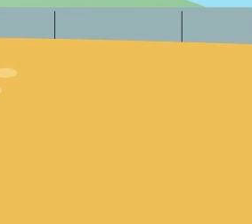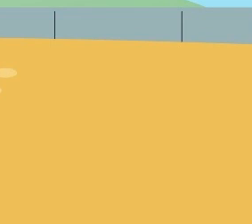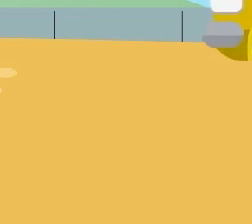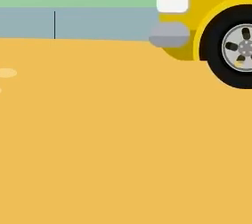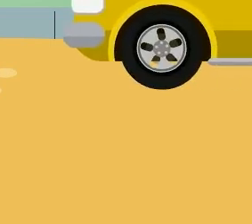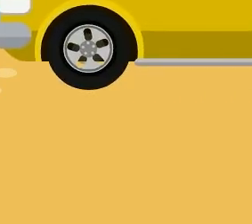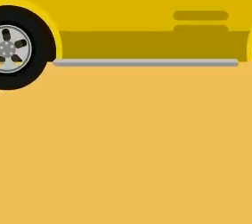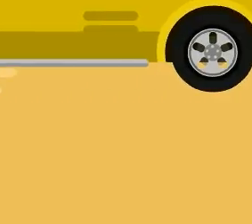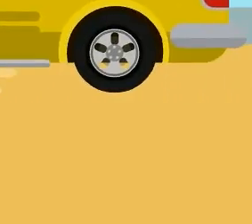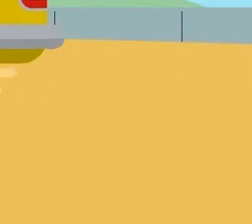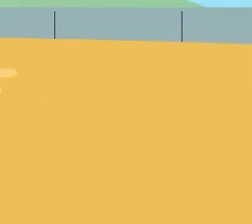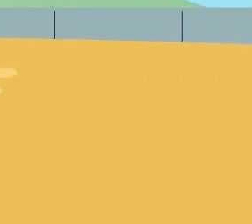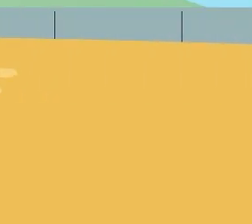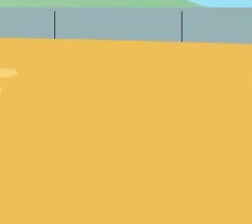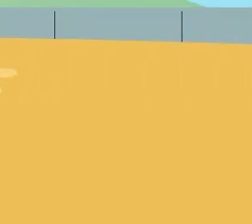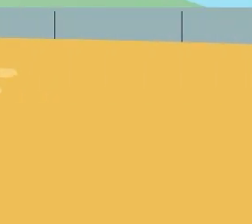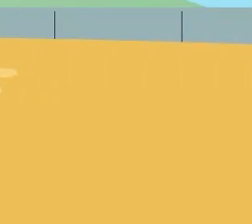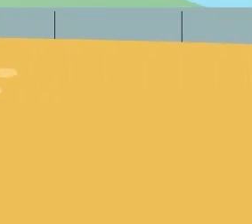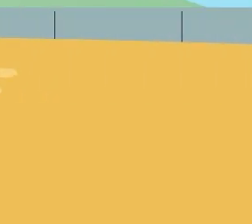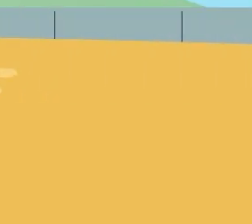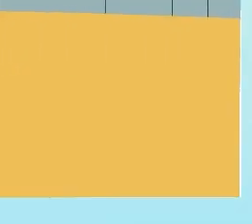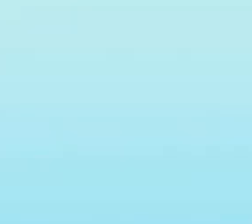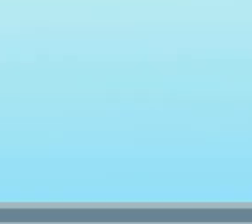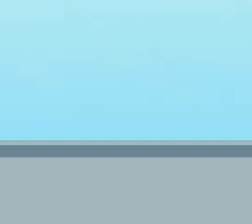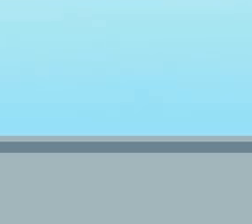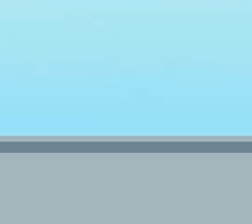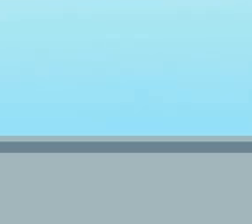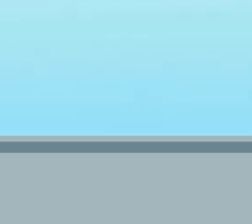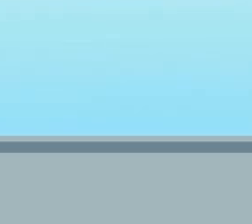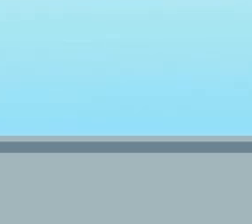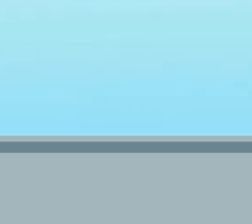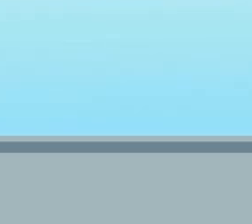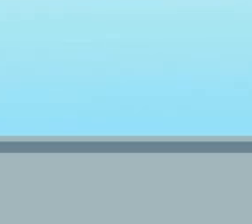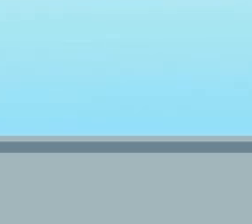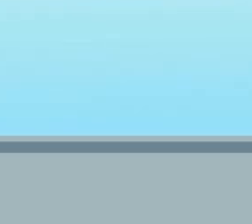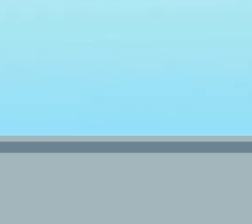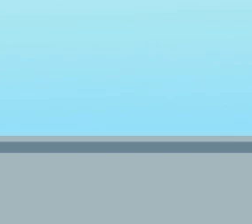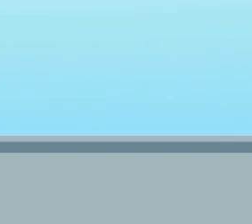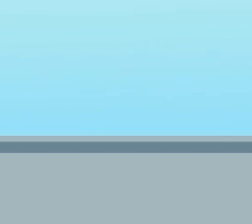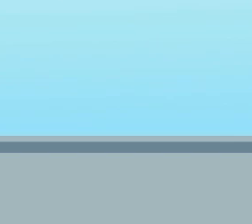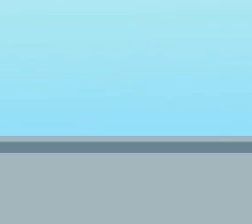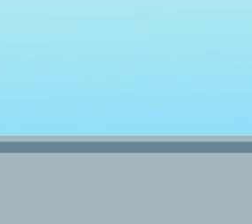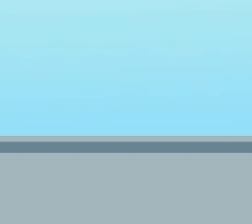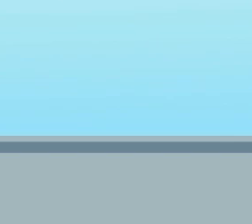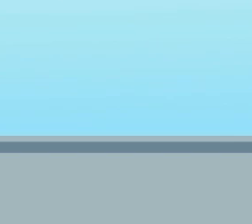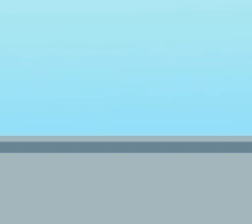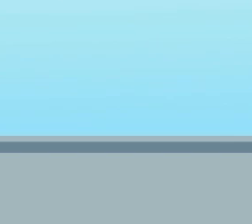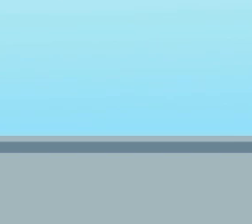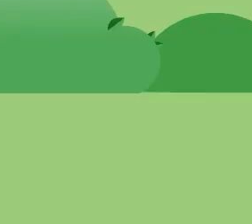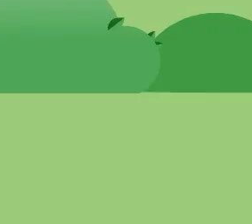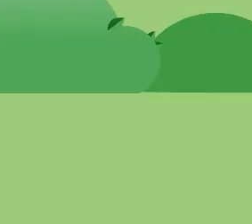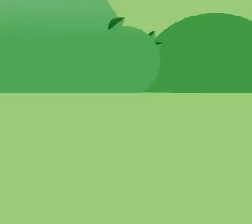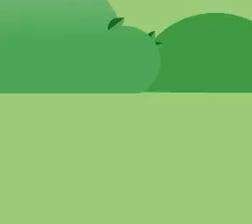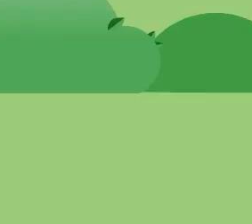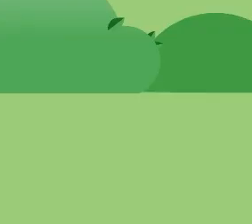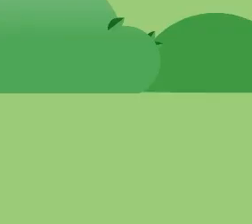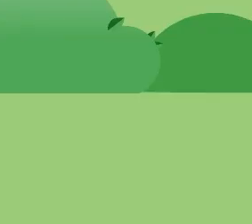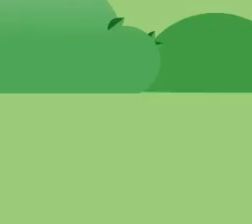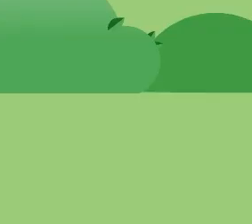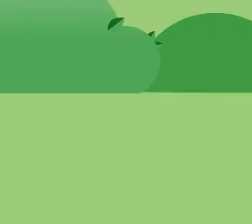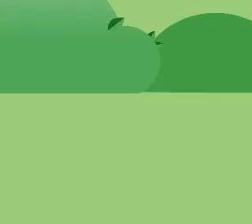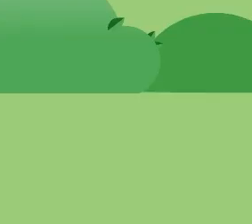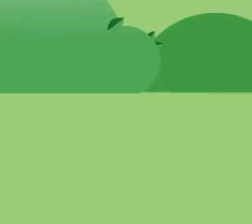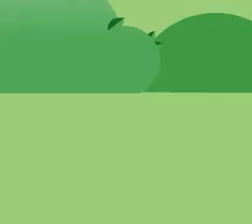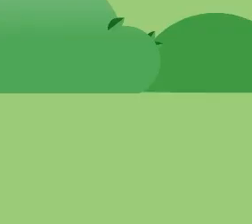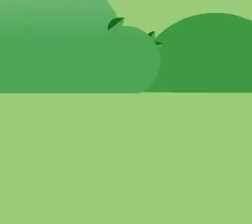e na sobrevivência das futuras gerações por isso as decisões do presente tem consequências no futuro precisamos